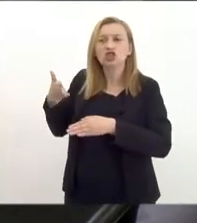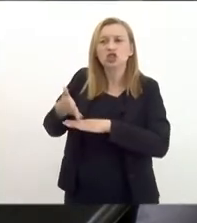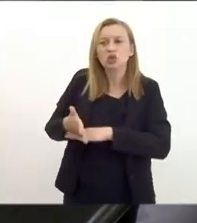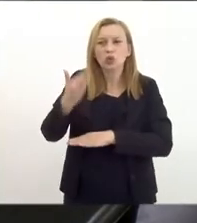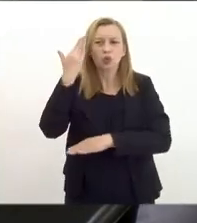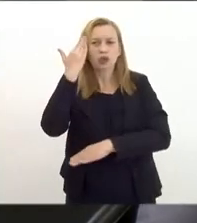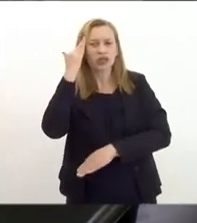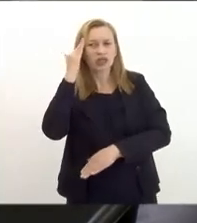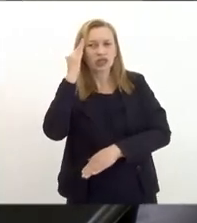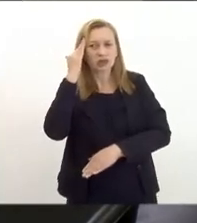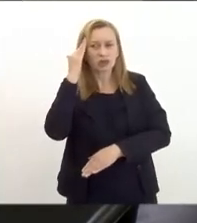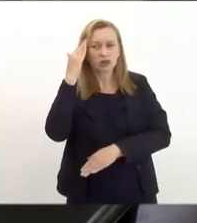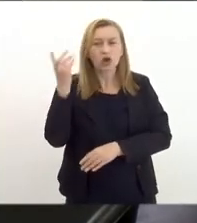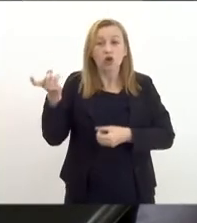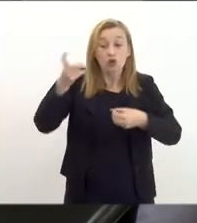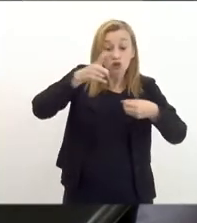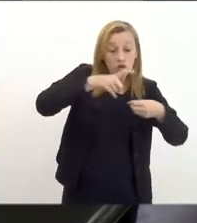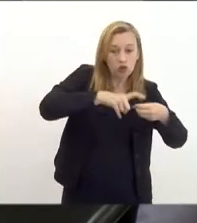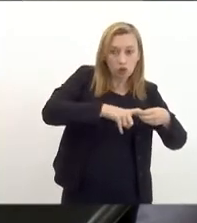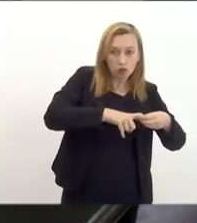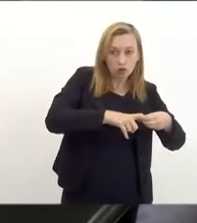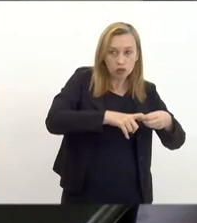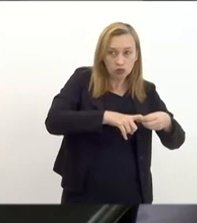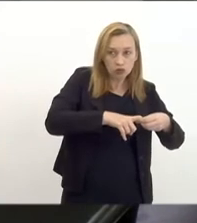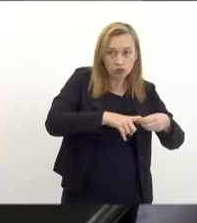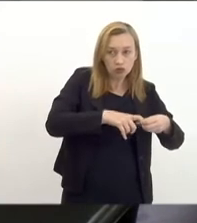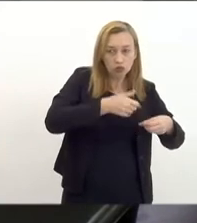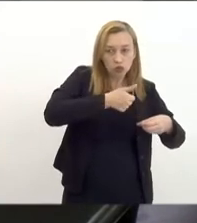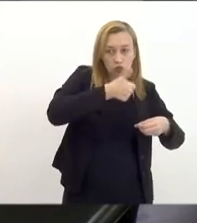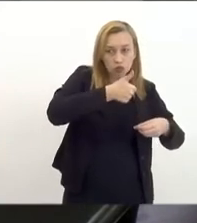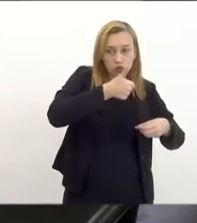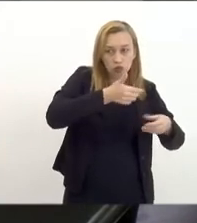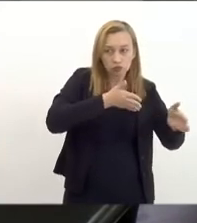conclusão E aí eu volto lá um